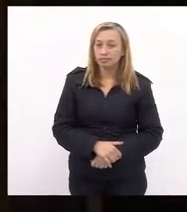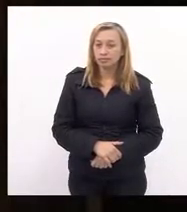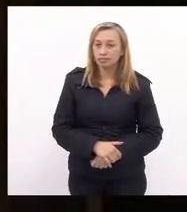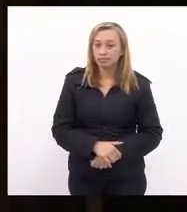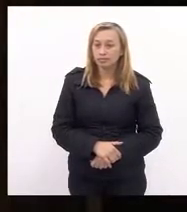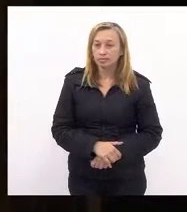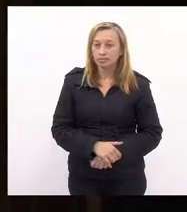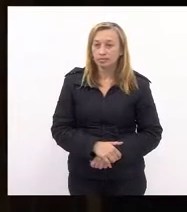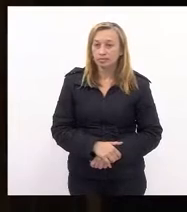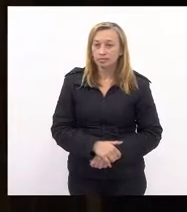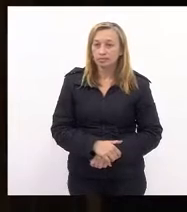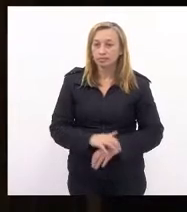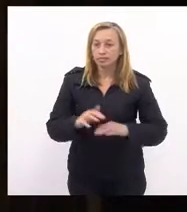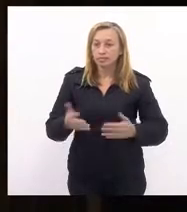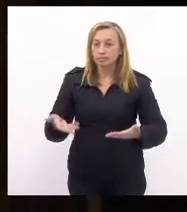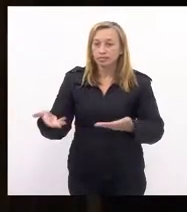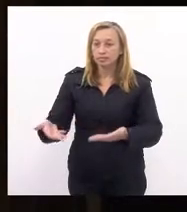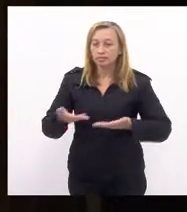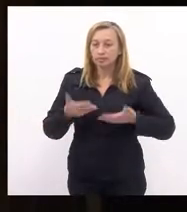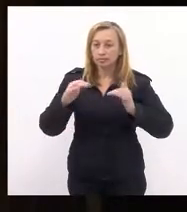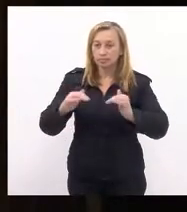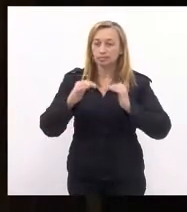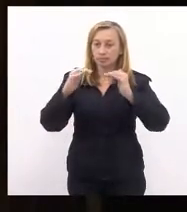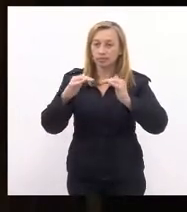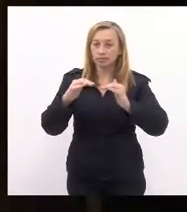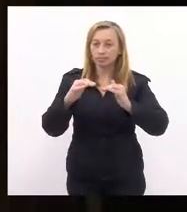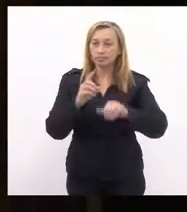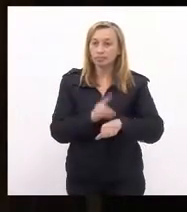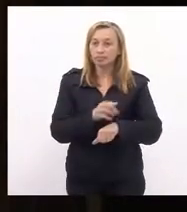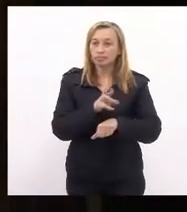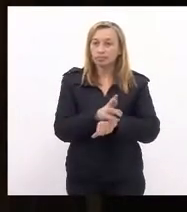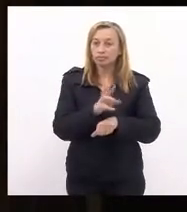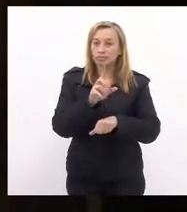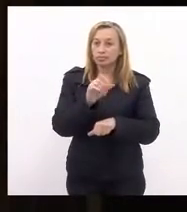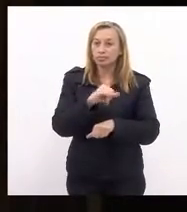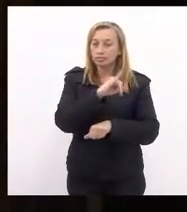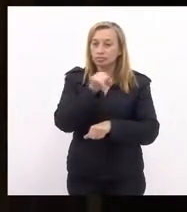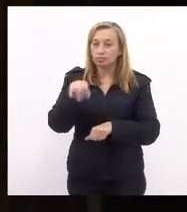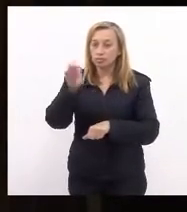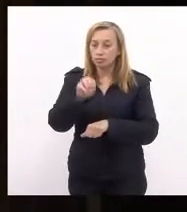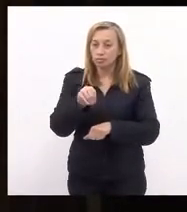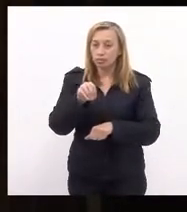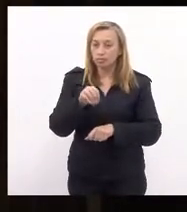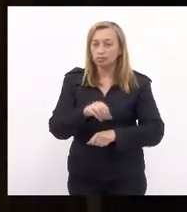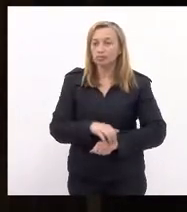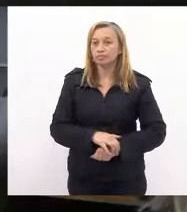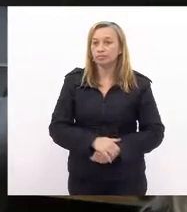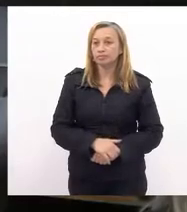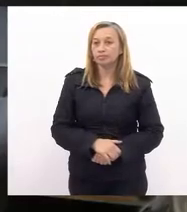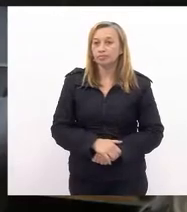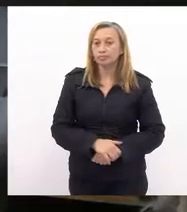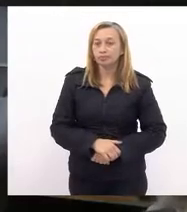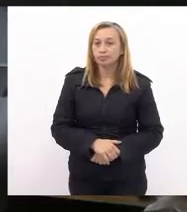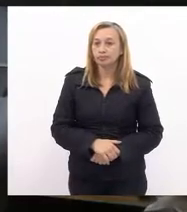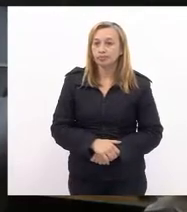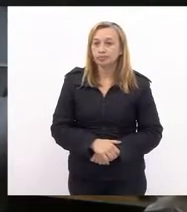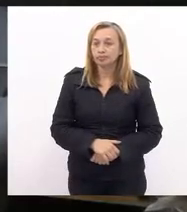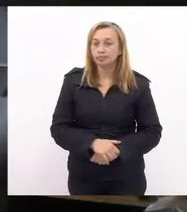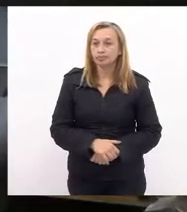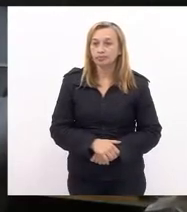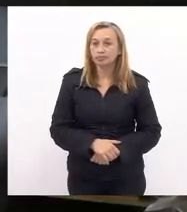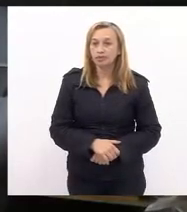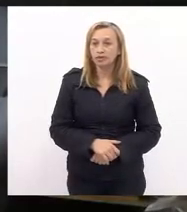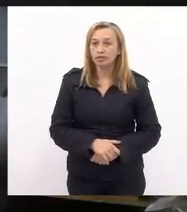Tenho a honra de chamar o excelentíssimo doutor João Gomes da Silva.